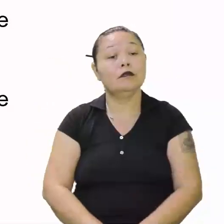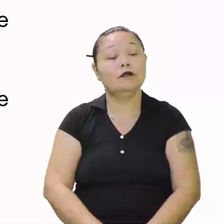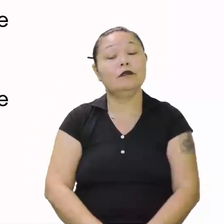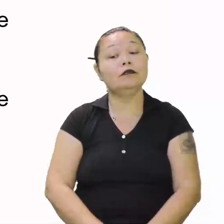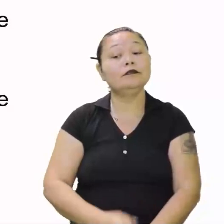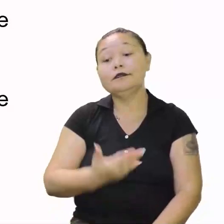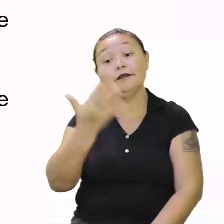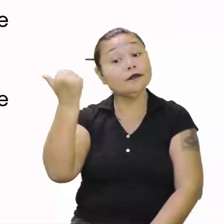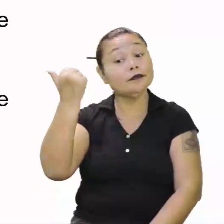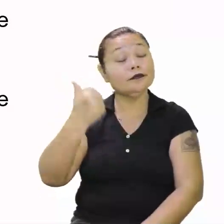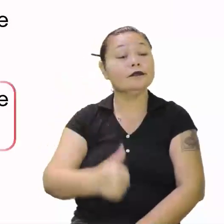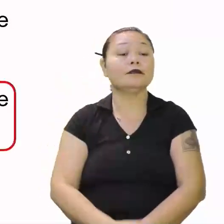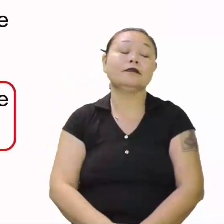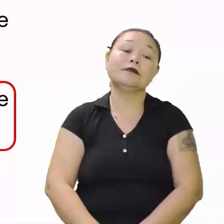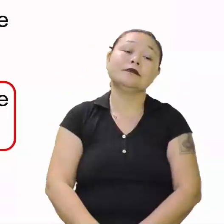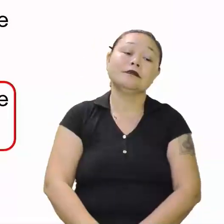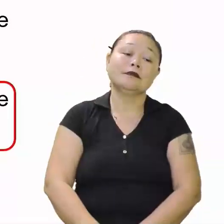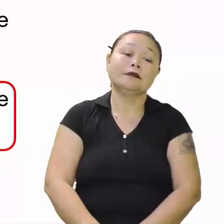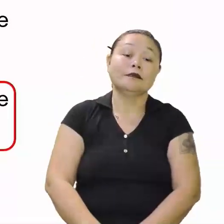lá, então?